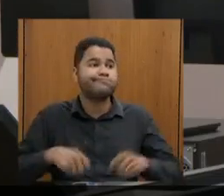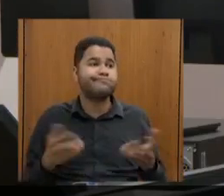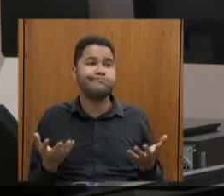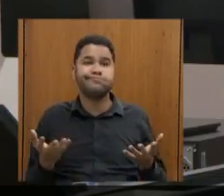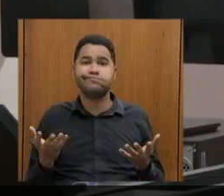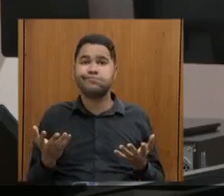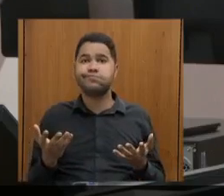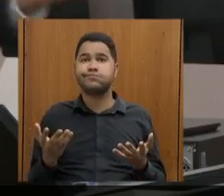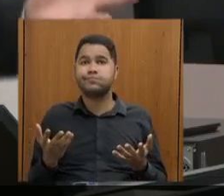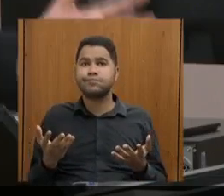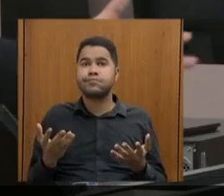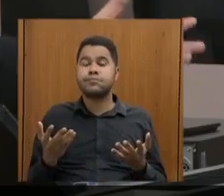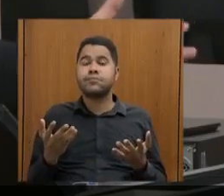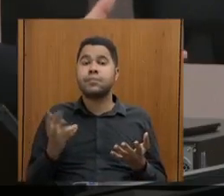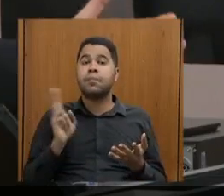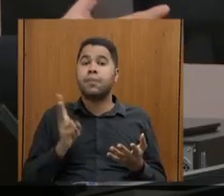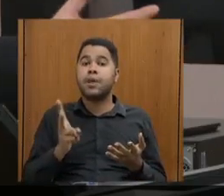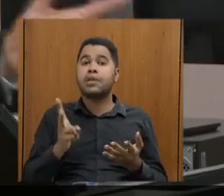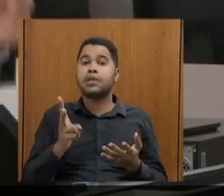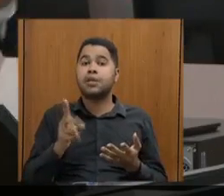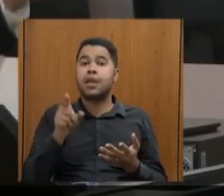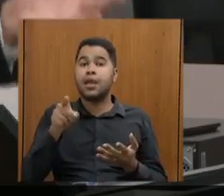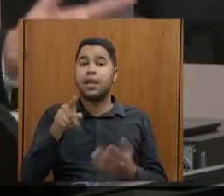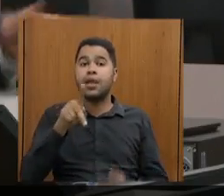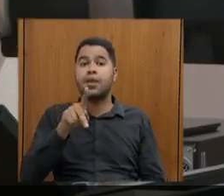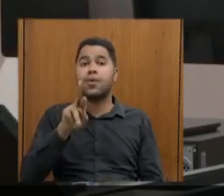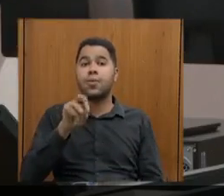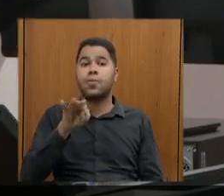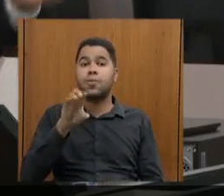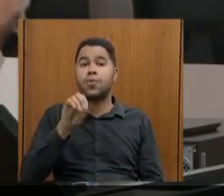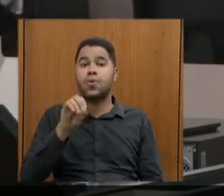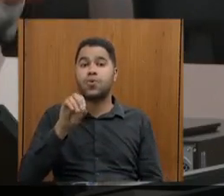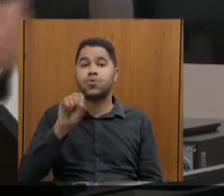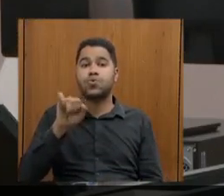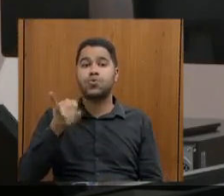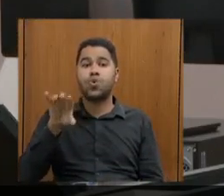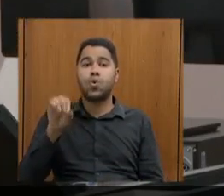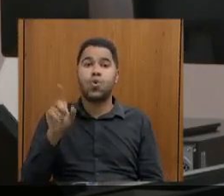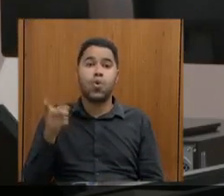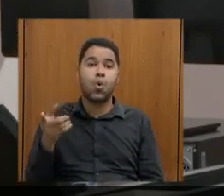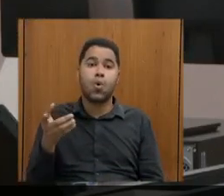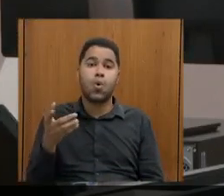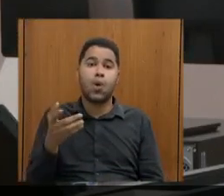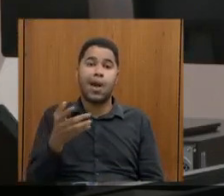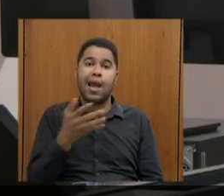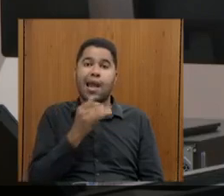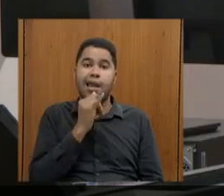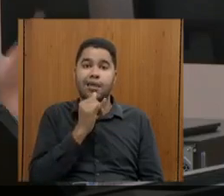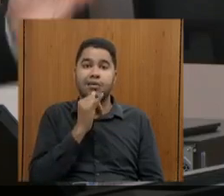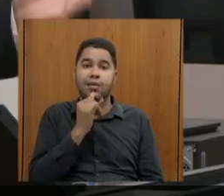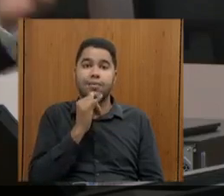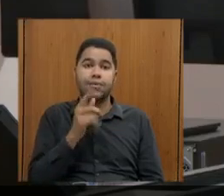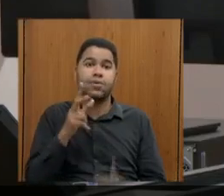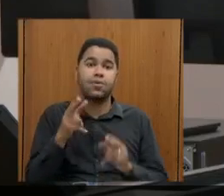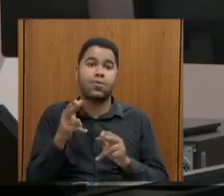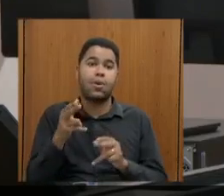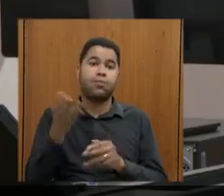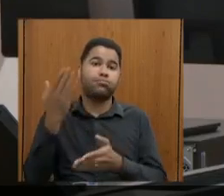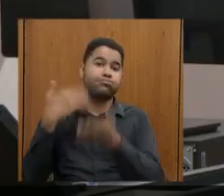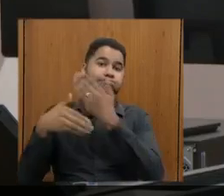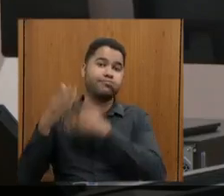de manter o pronto-socorro aberto com a consulta a r$ 10 há praticamente 20 anos atrás